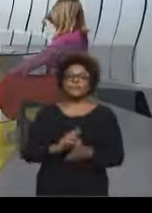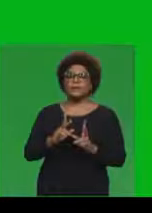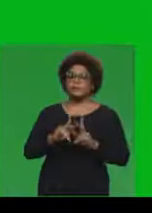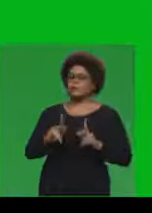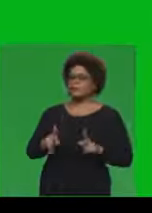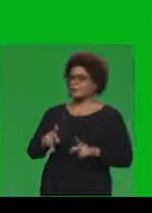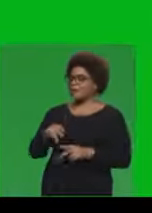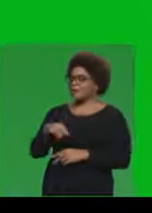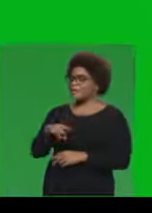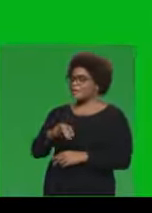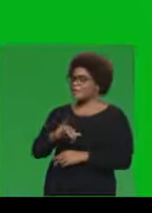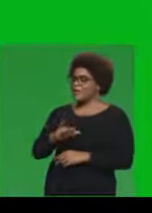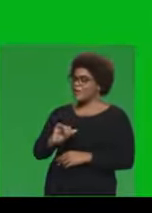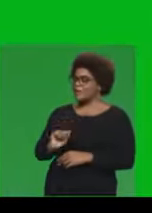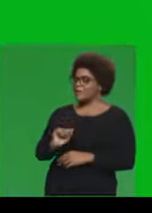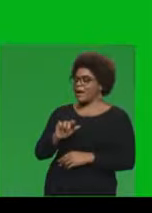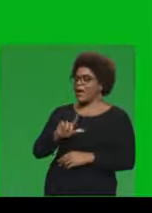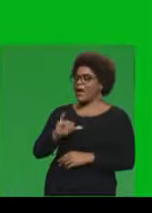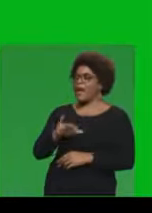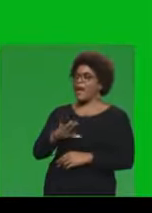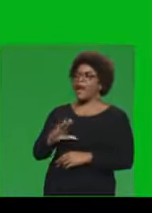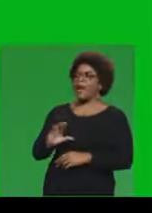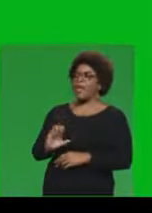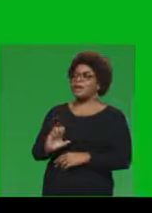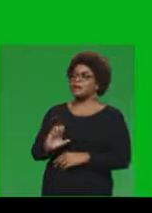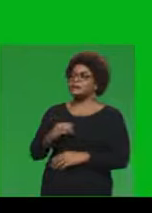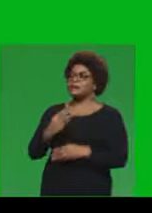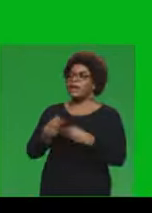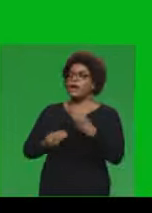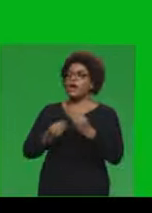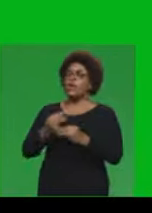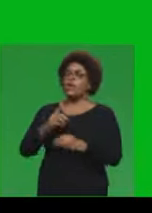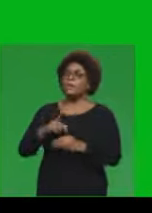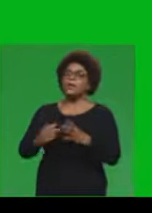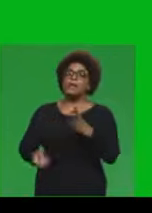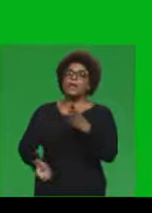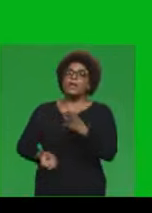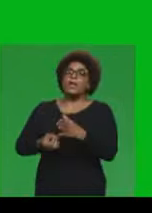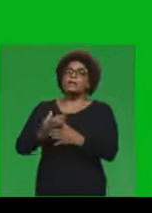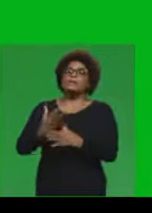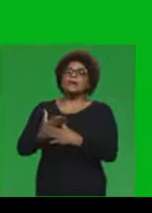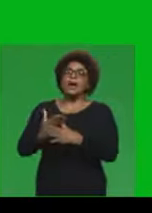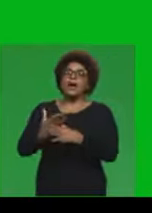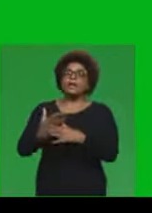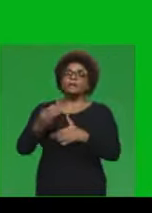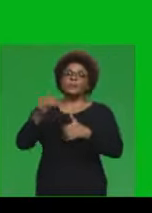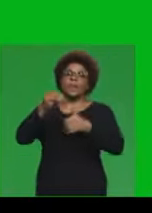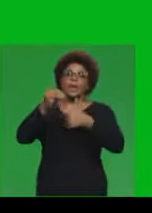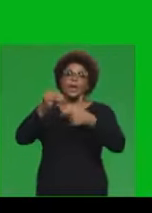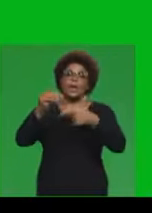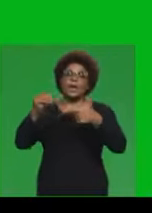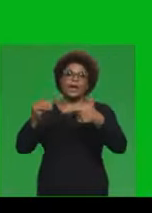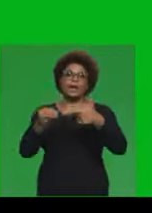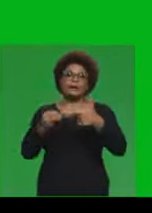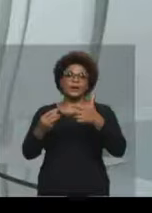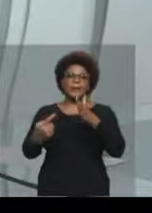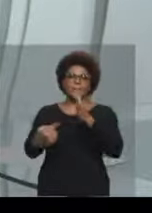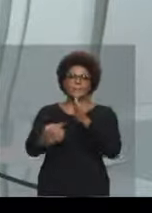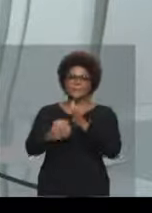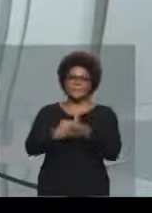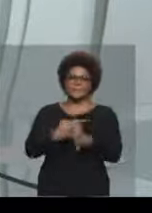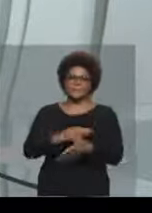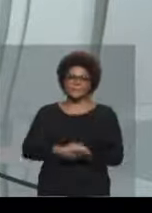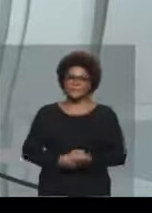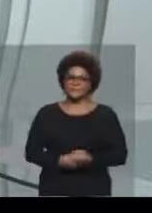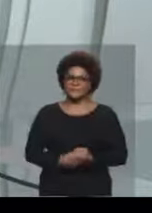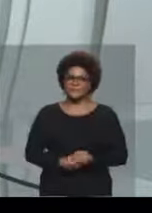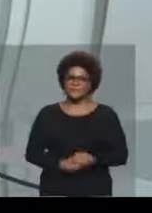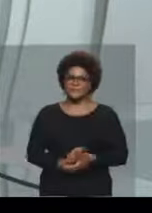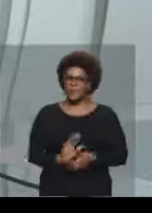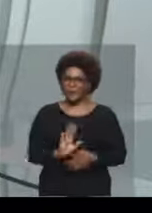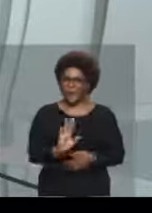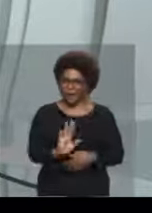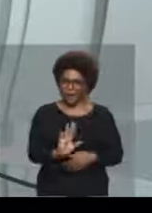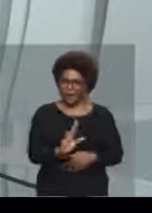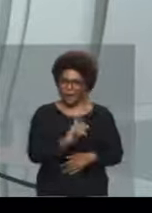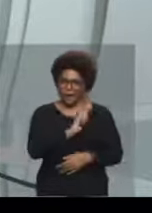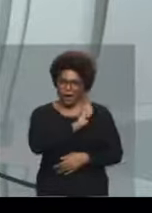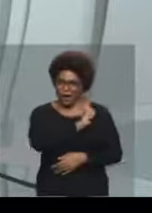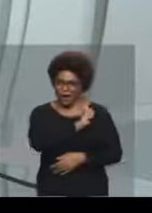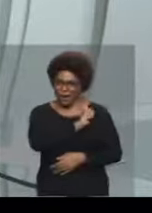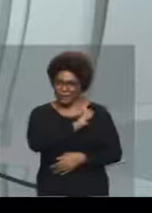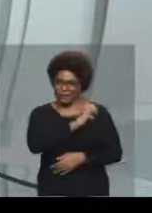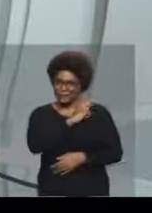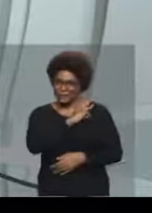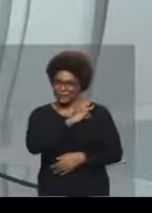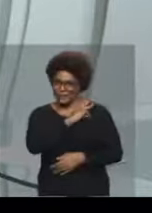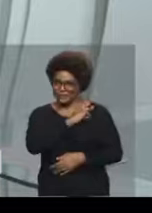Alice, como são elaboradas as questões do Enem? Olha, aluno do terceiro ano, as questões do Enem,